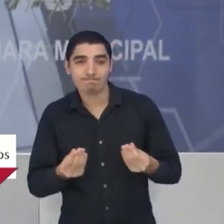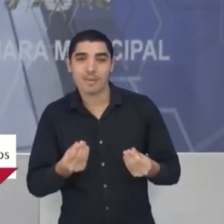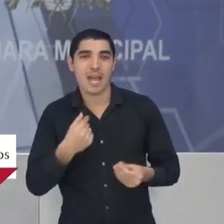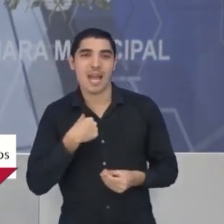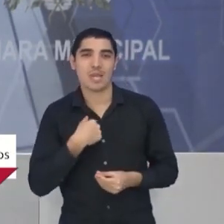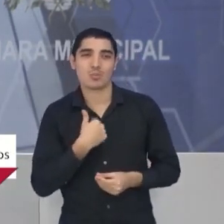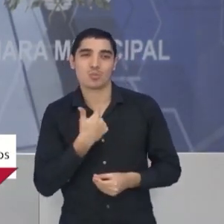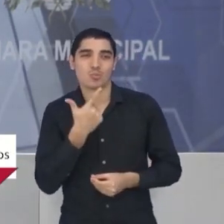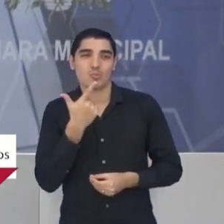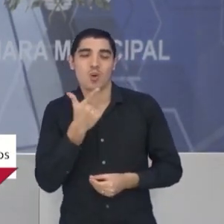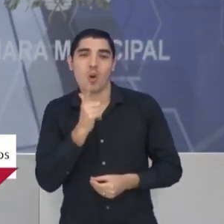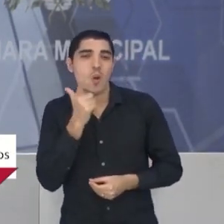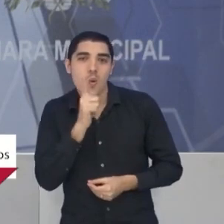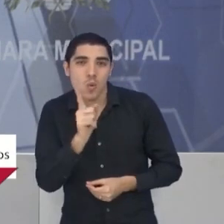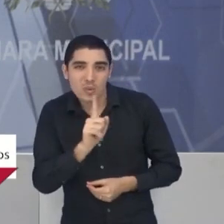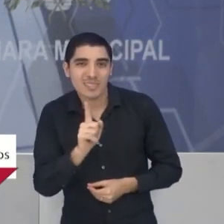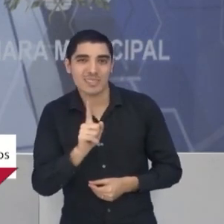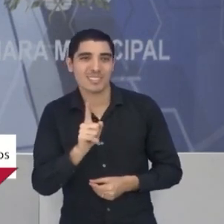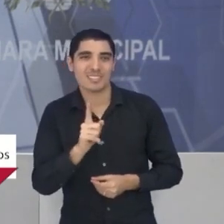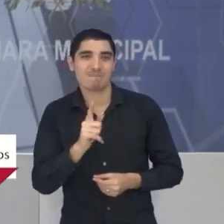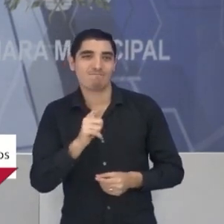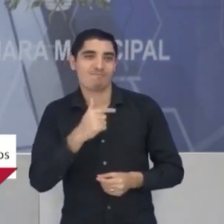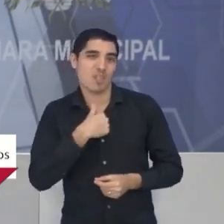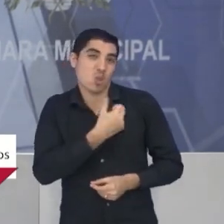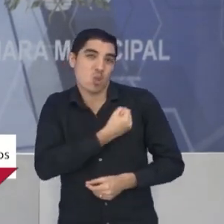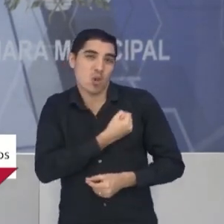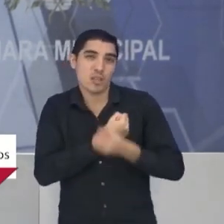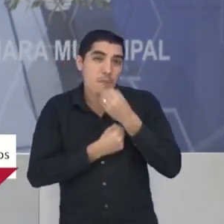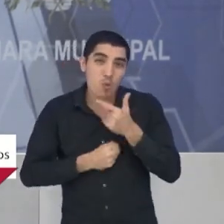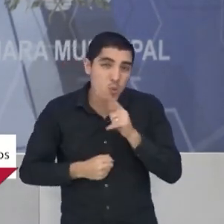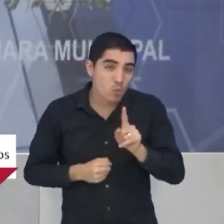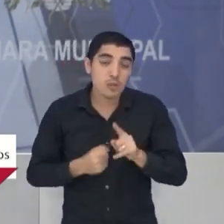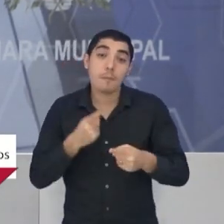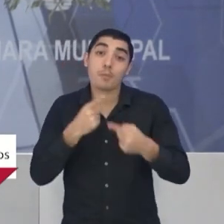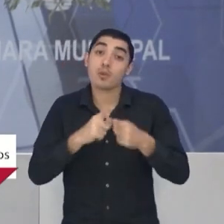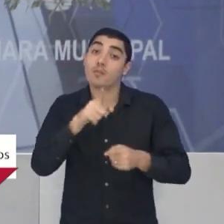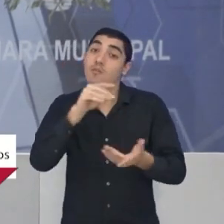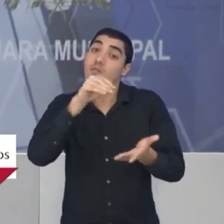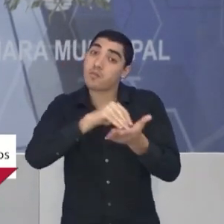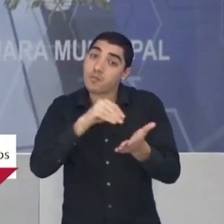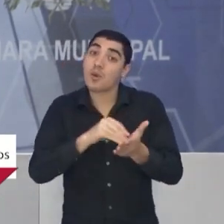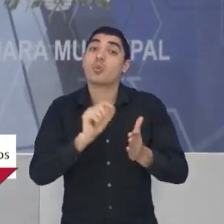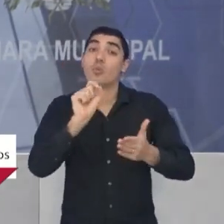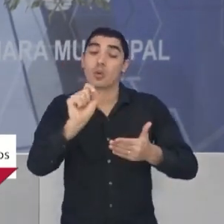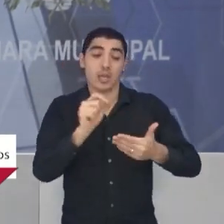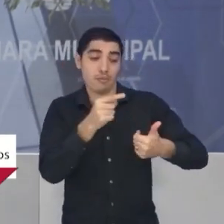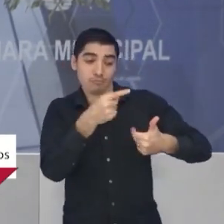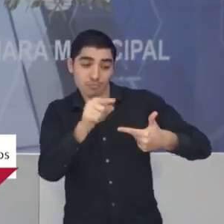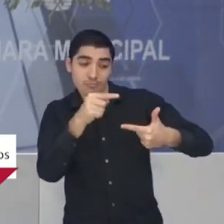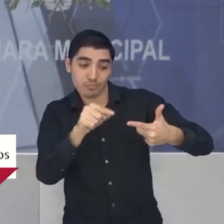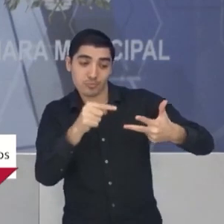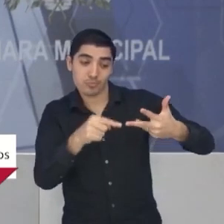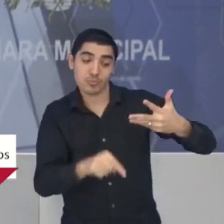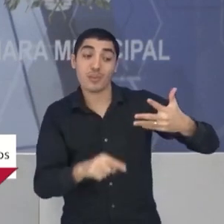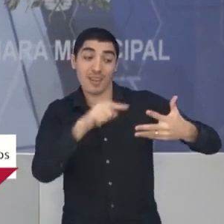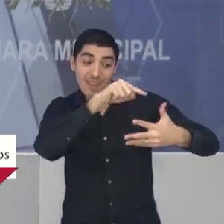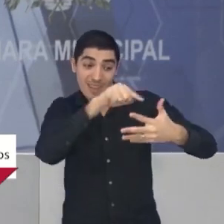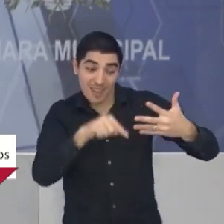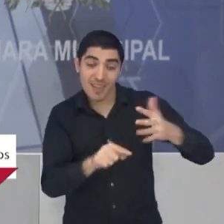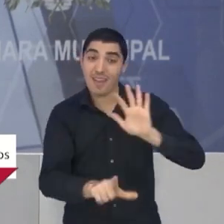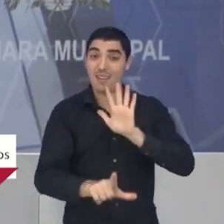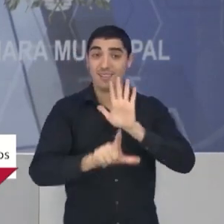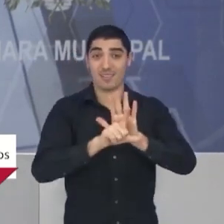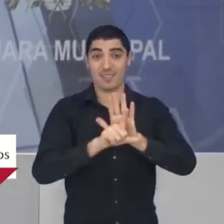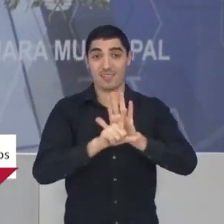te levar a uma melhor avaliação é porque você não tá cumprindo todas as obrigações que a lei estabelece para aquela área que tá